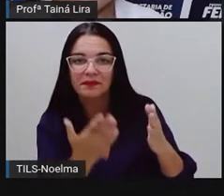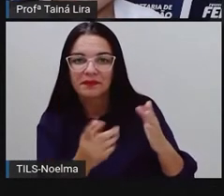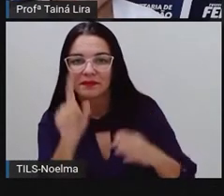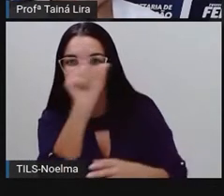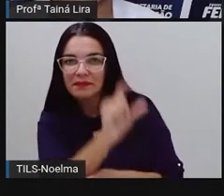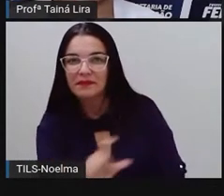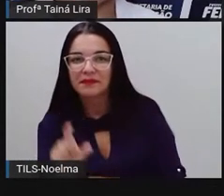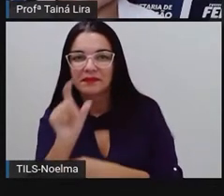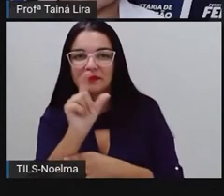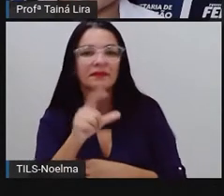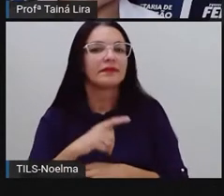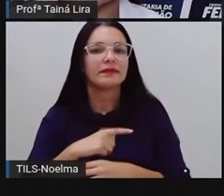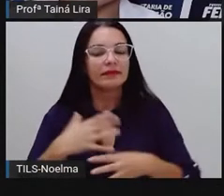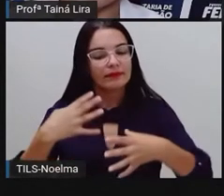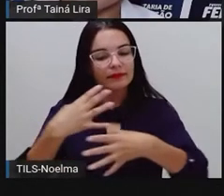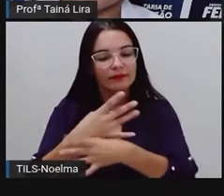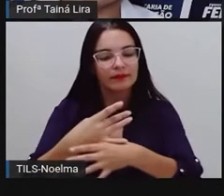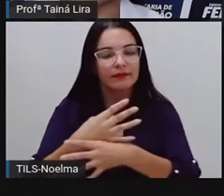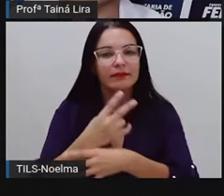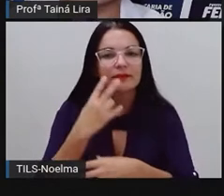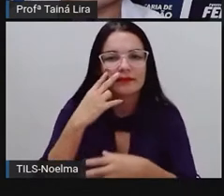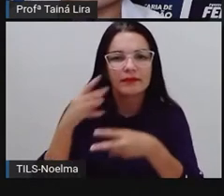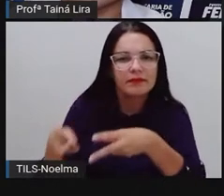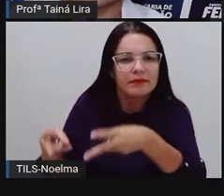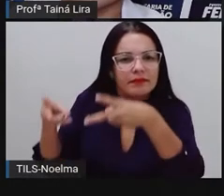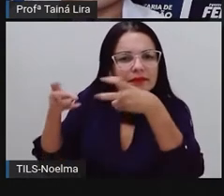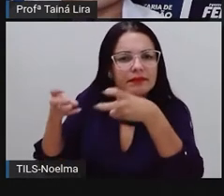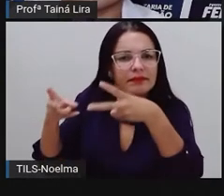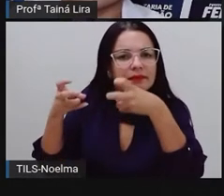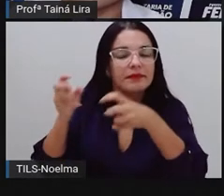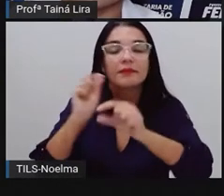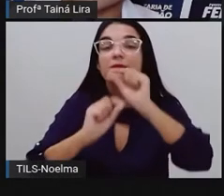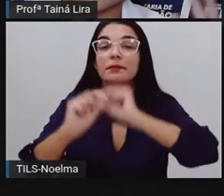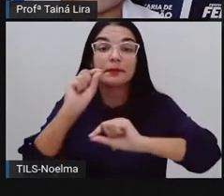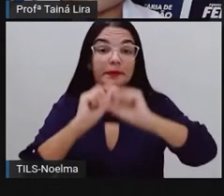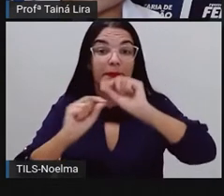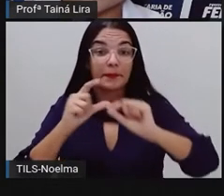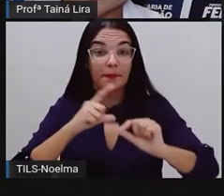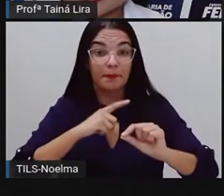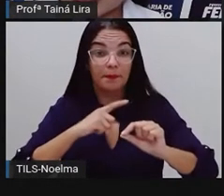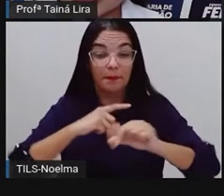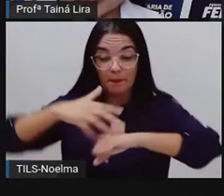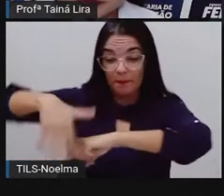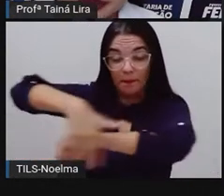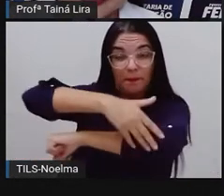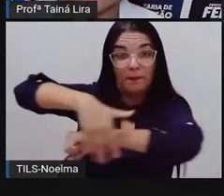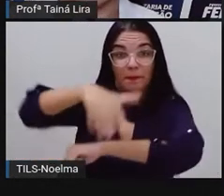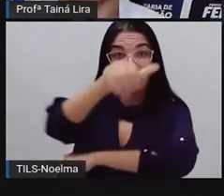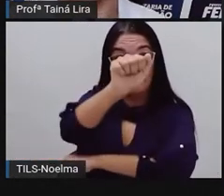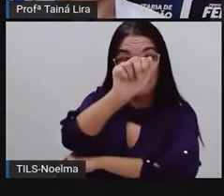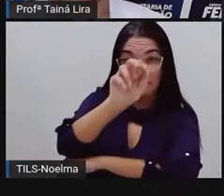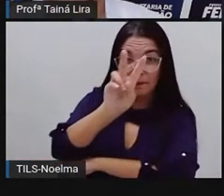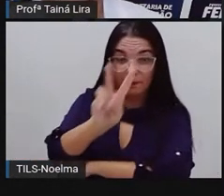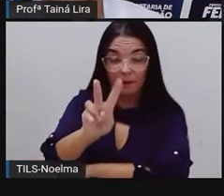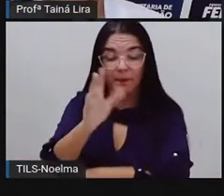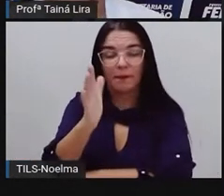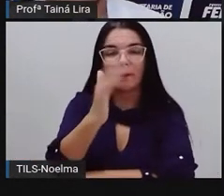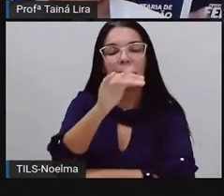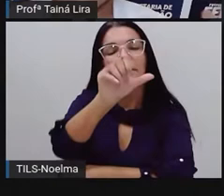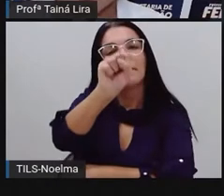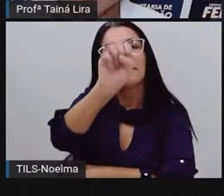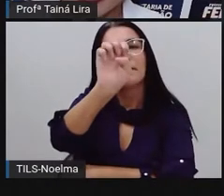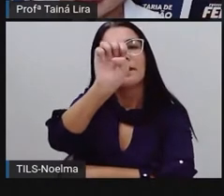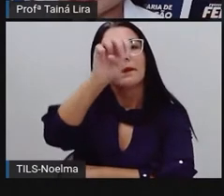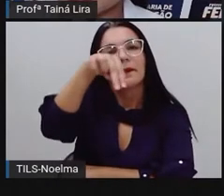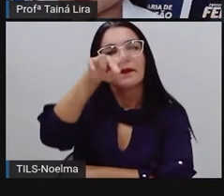mostrando aí a parte Urbana Observe bem né temos aí Avenida Senhor dos Passos que é uma das Avenidas